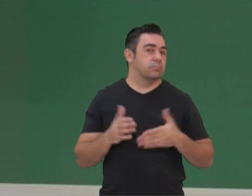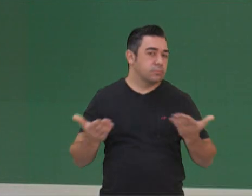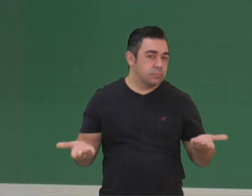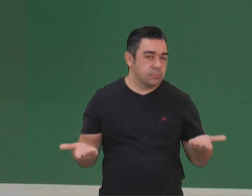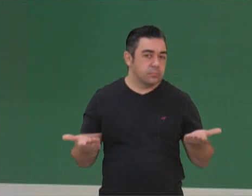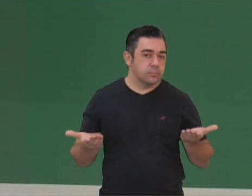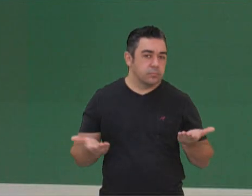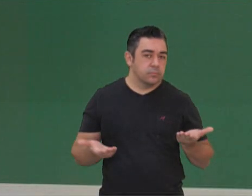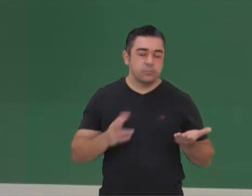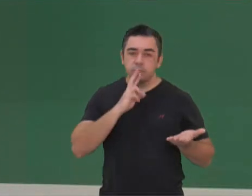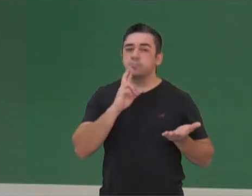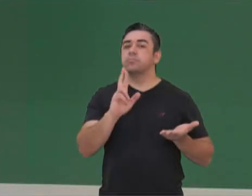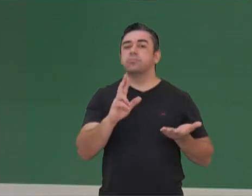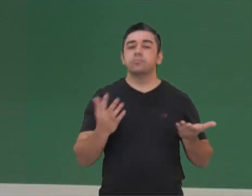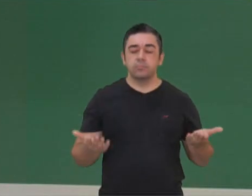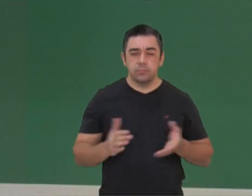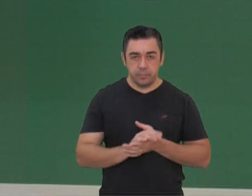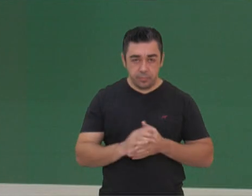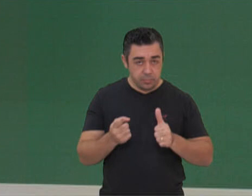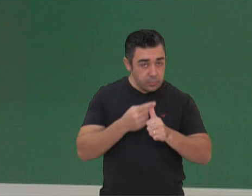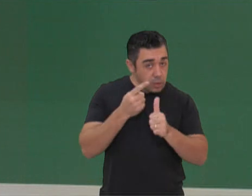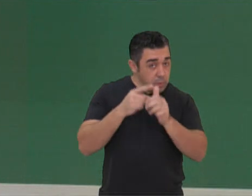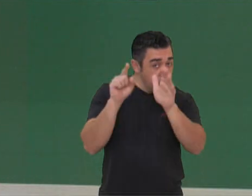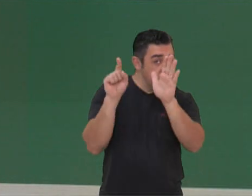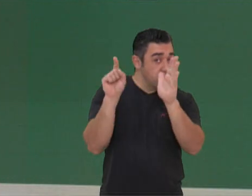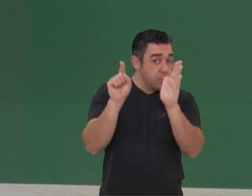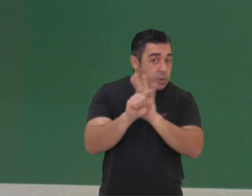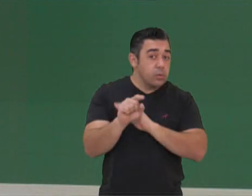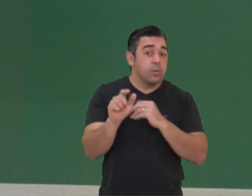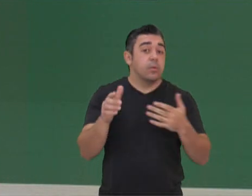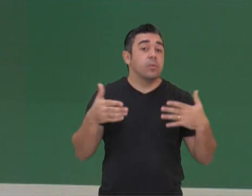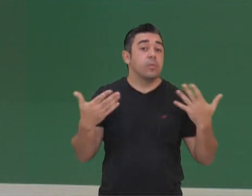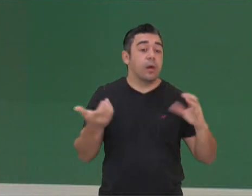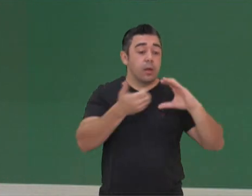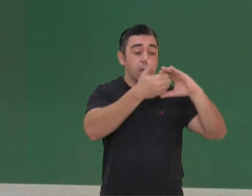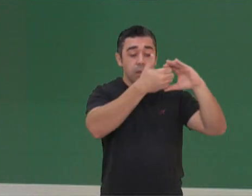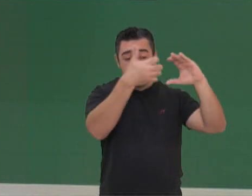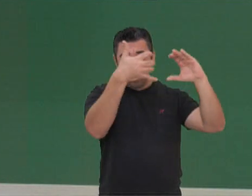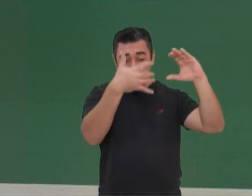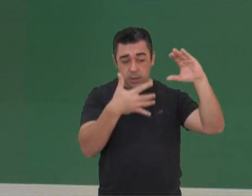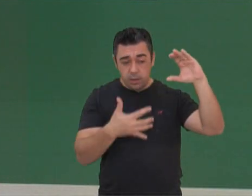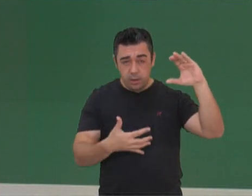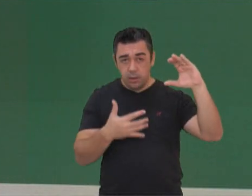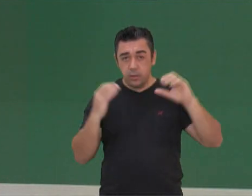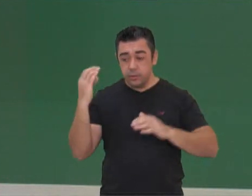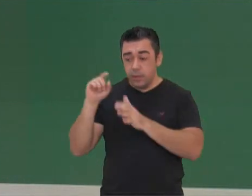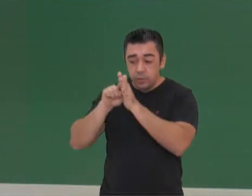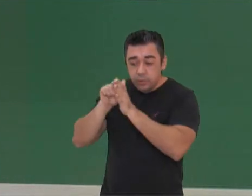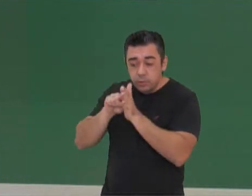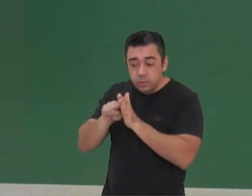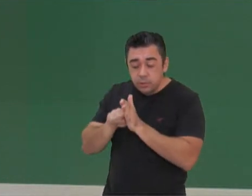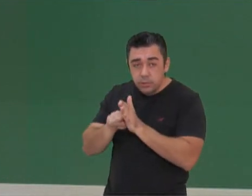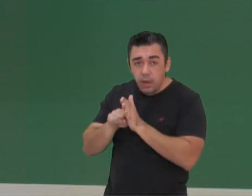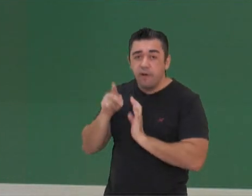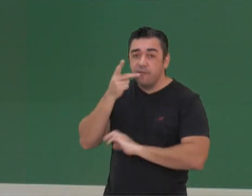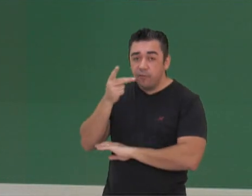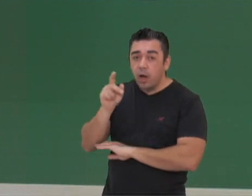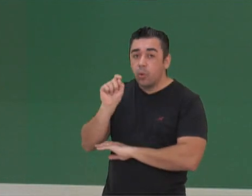aí, gente? Então, primeira coisa, está perguntando quais características que os cientistas utilizam para dizer que os